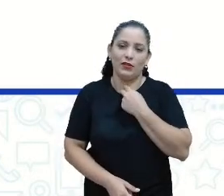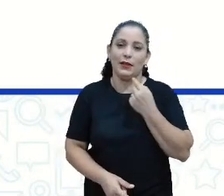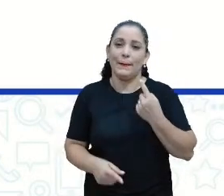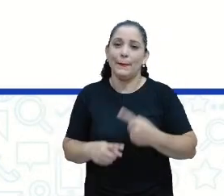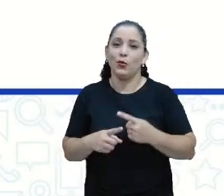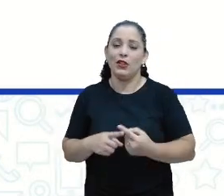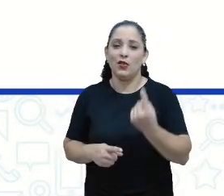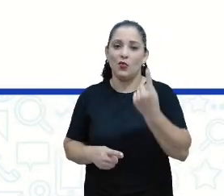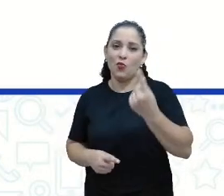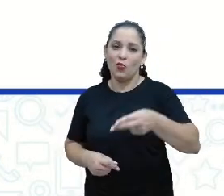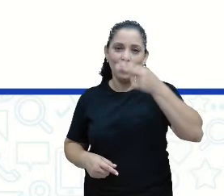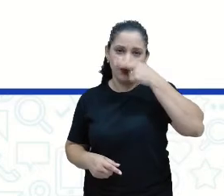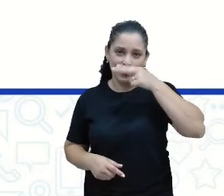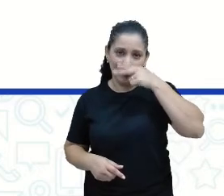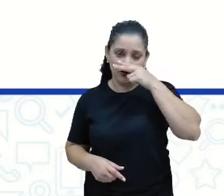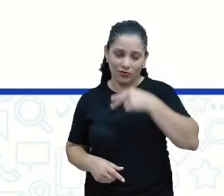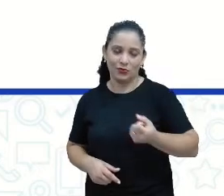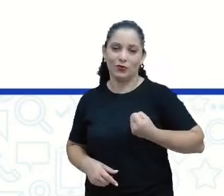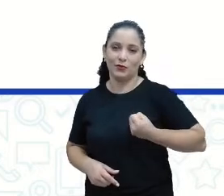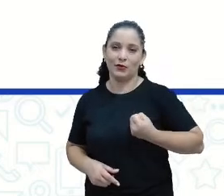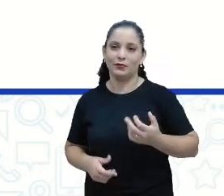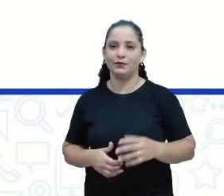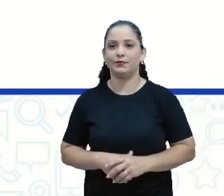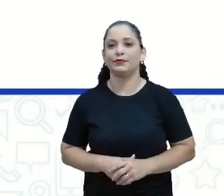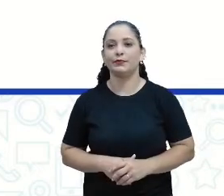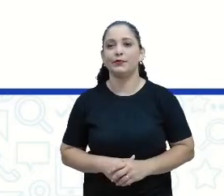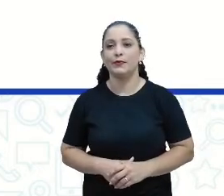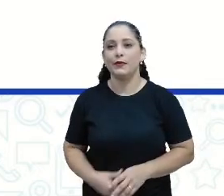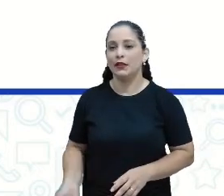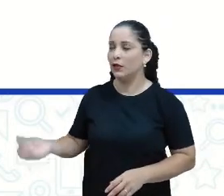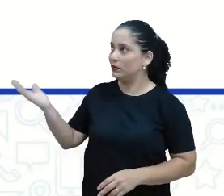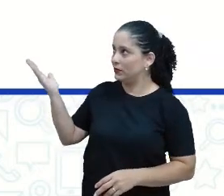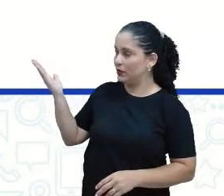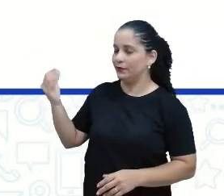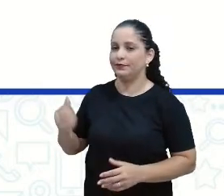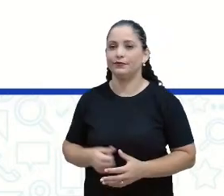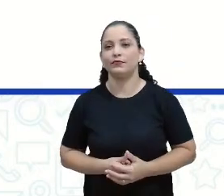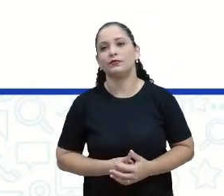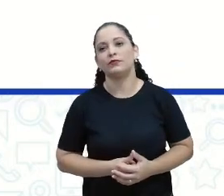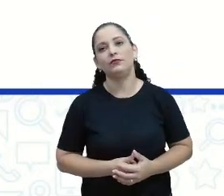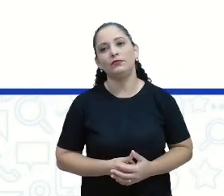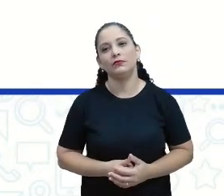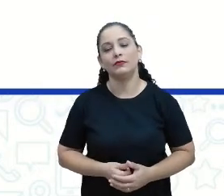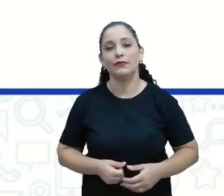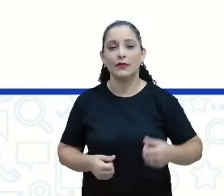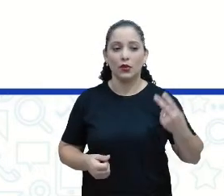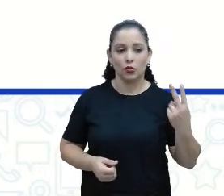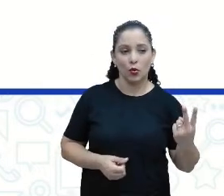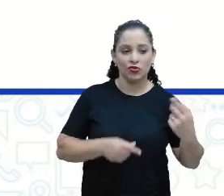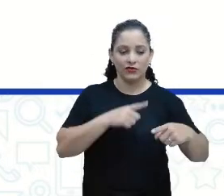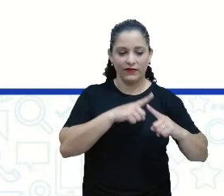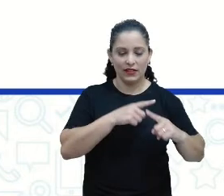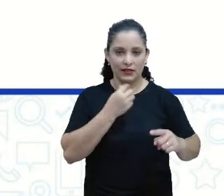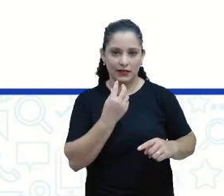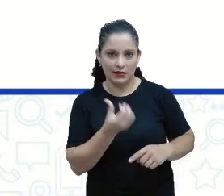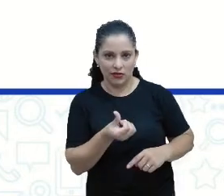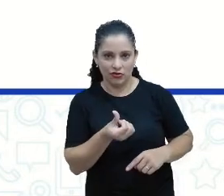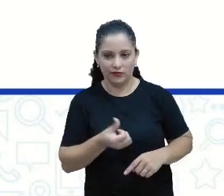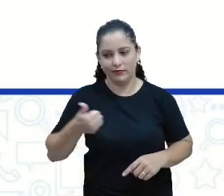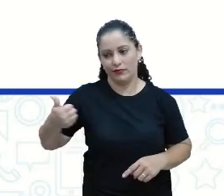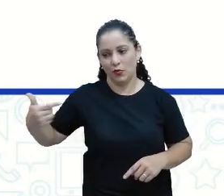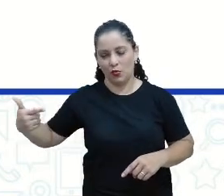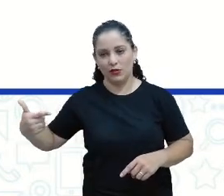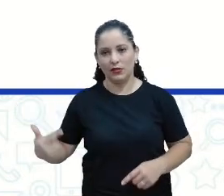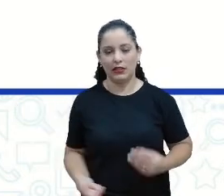obter a mesma fração, certo? Então, eu tenho aí, ó, que 2 vezes 6 é 12 e 3